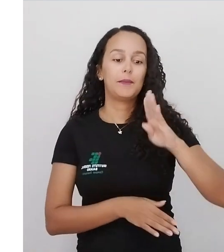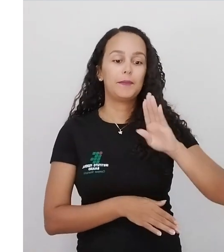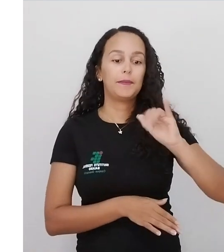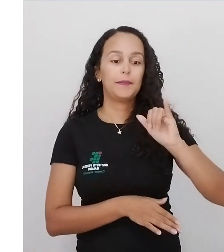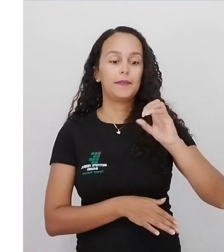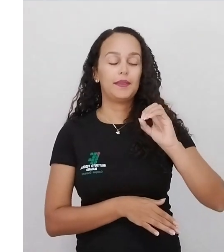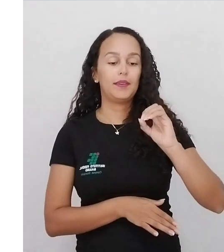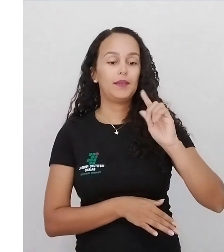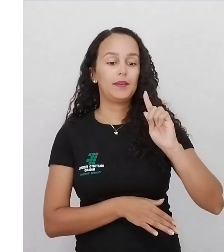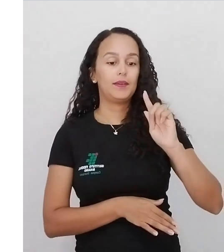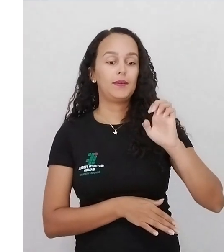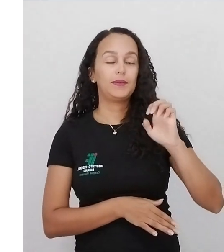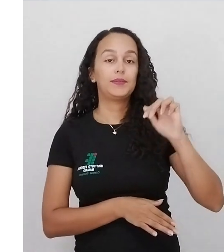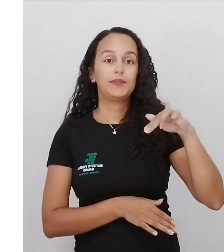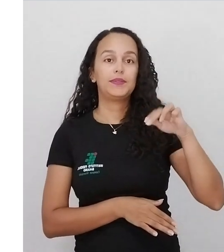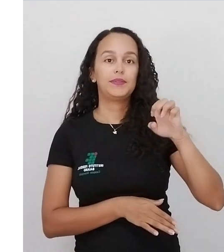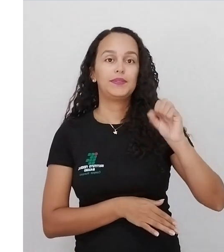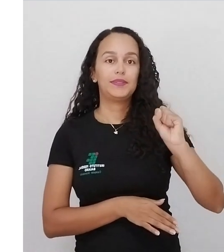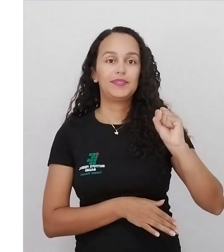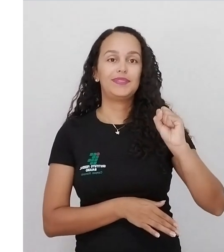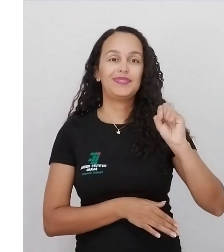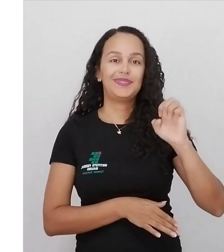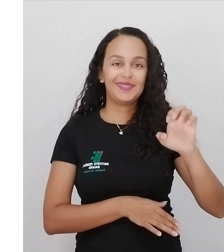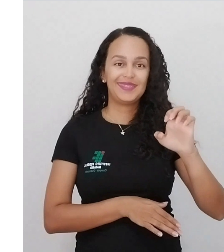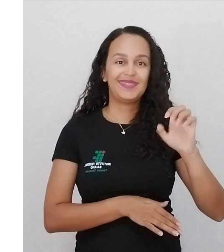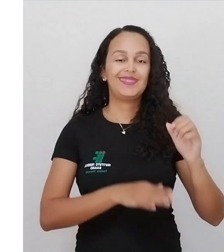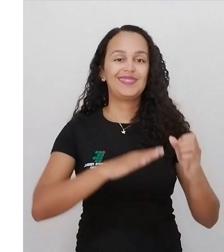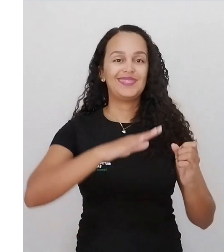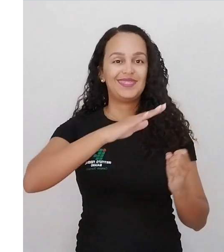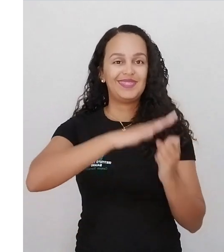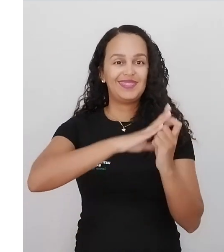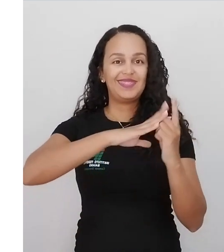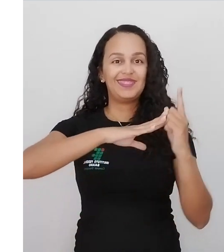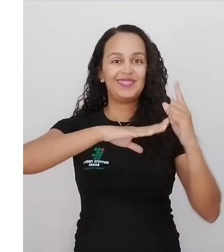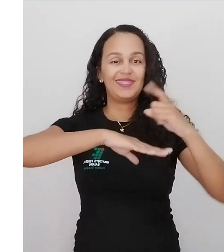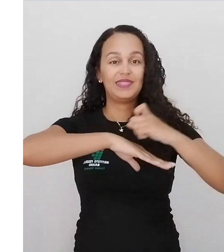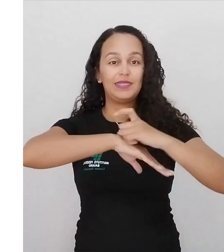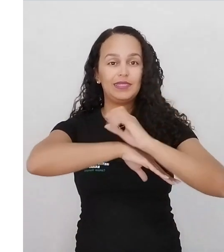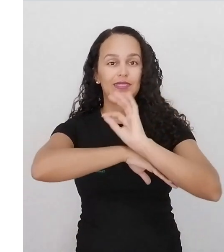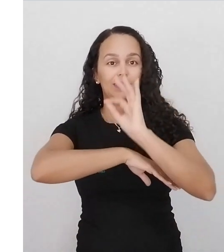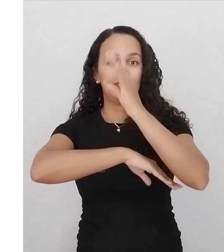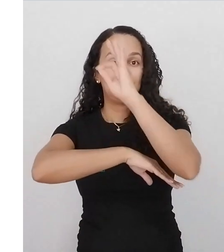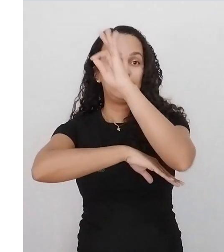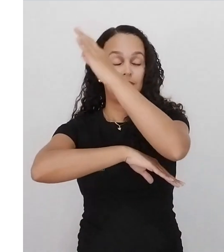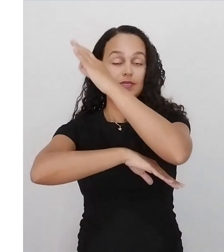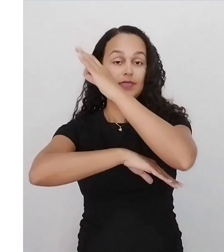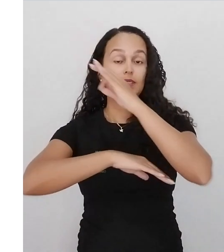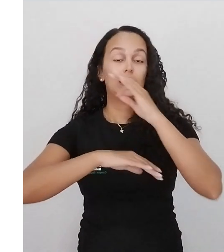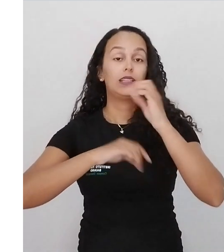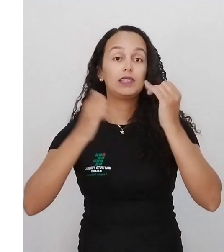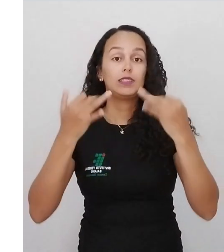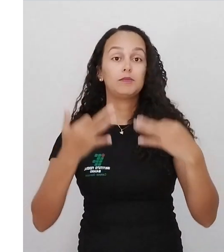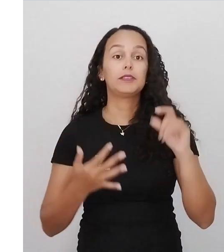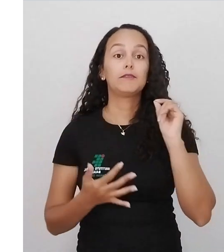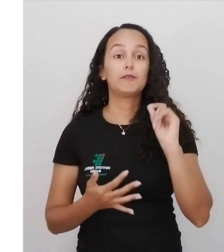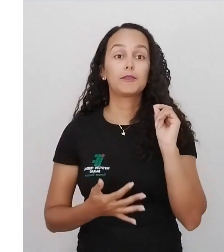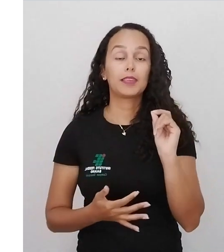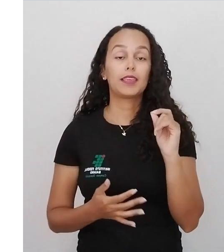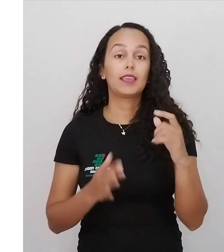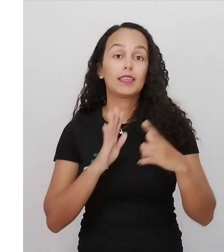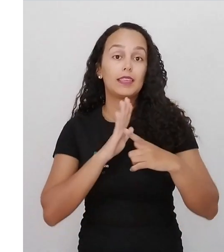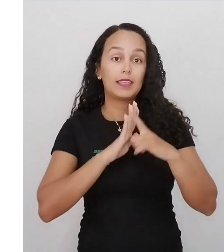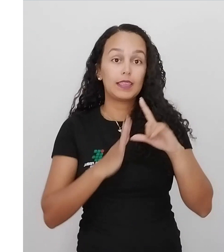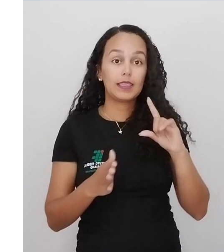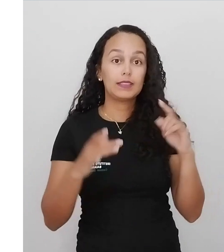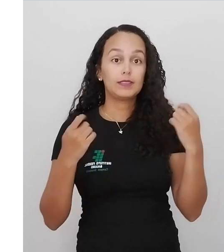a biogênese, que falava que a vida ela só surgiria a partir de um ser vivo pré-existente, ela então teve